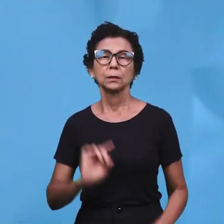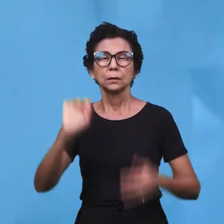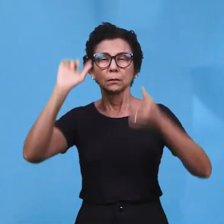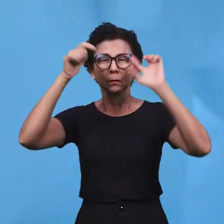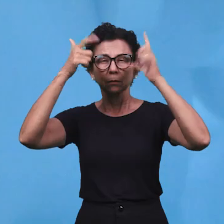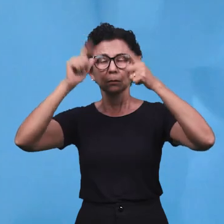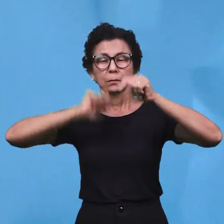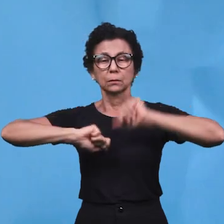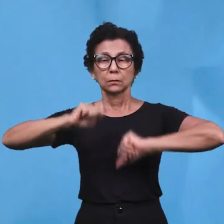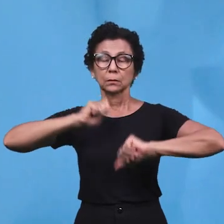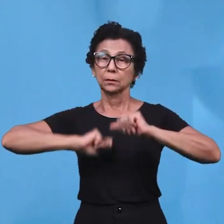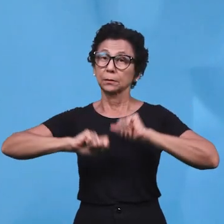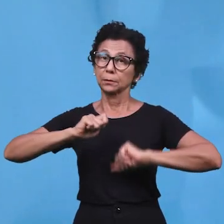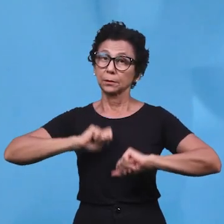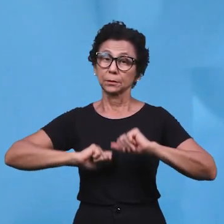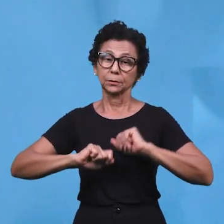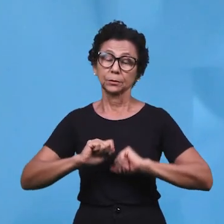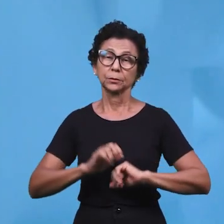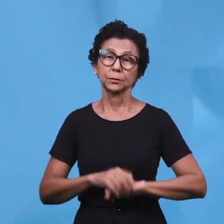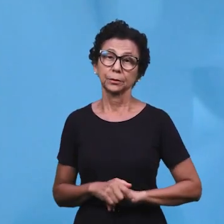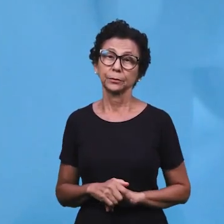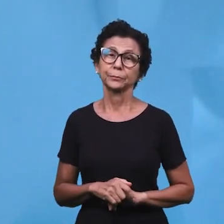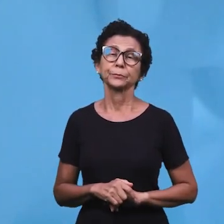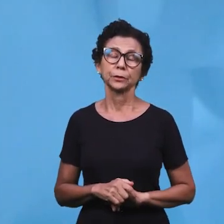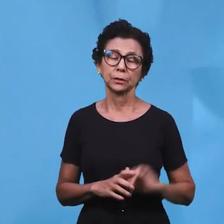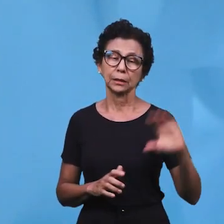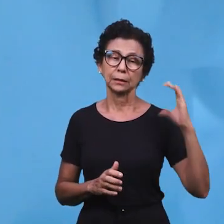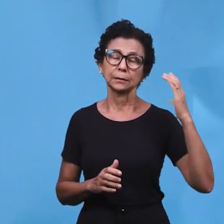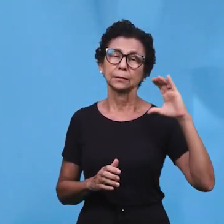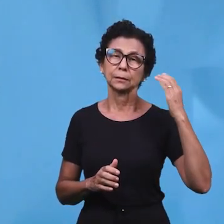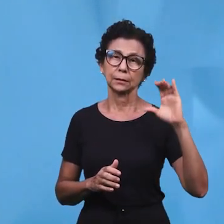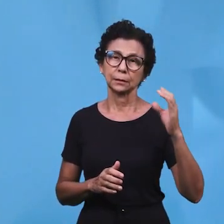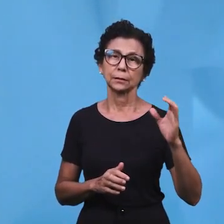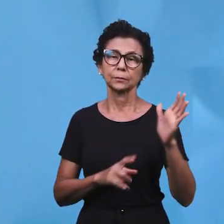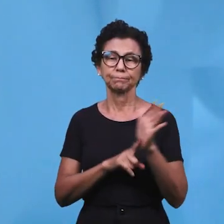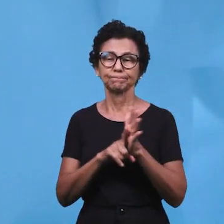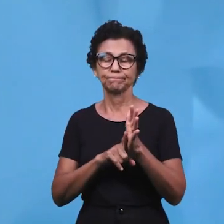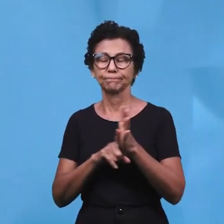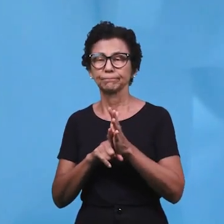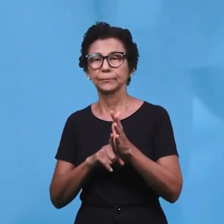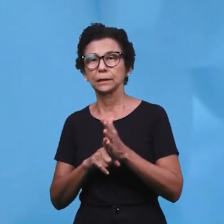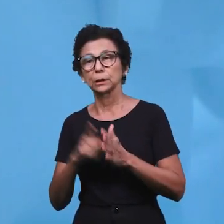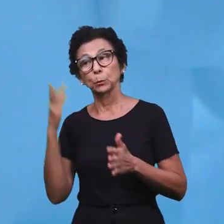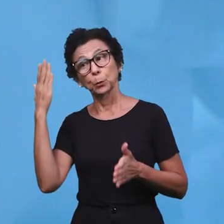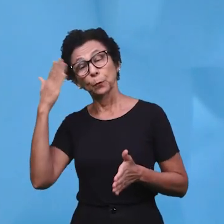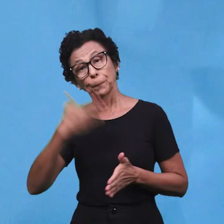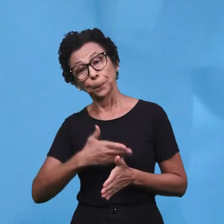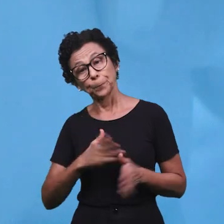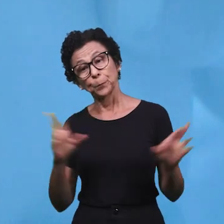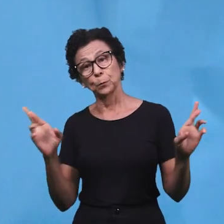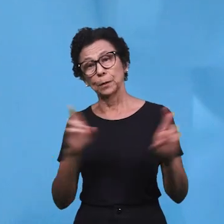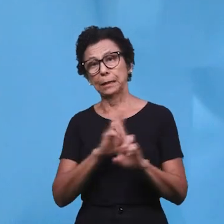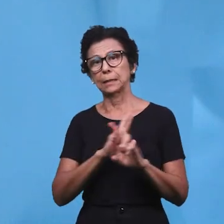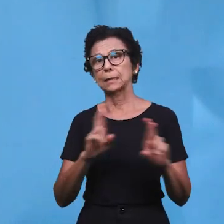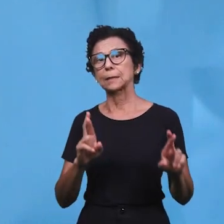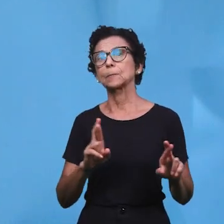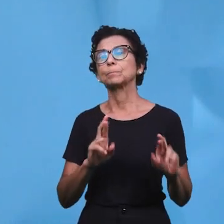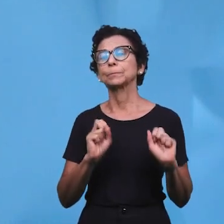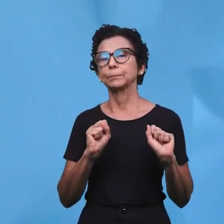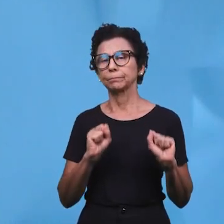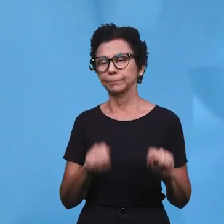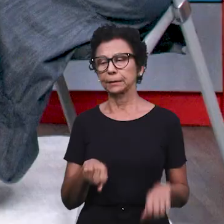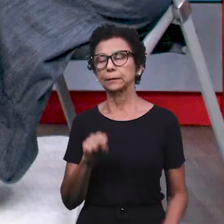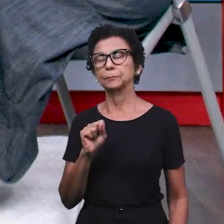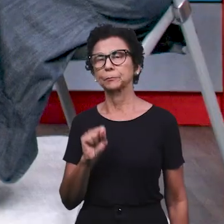ansiedade. Isso está já bem delimitado cientificamente, então existe uma relação direta,